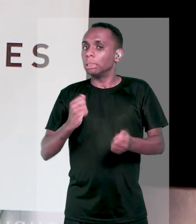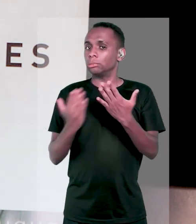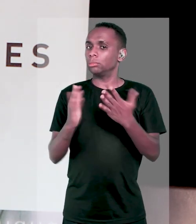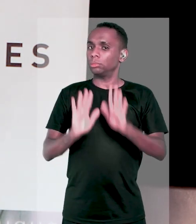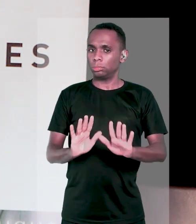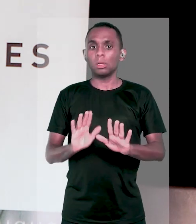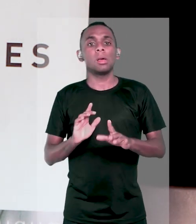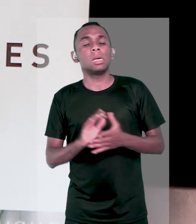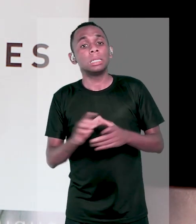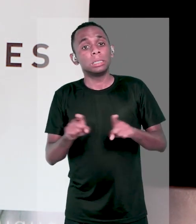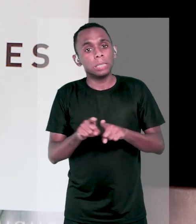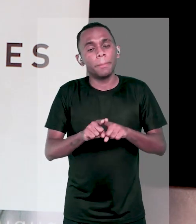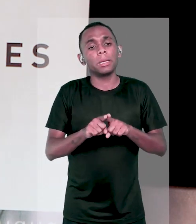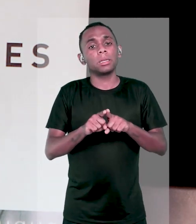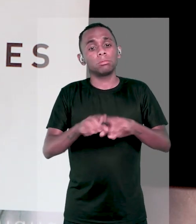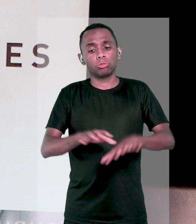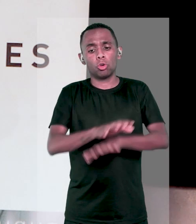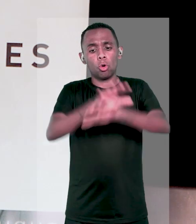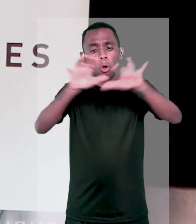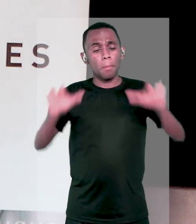essa noção é extraída